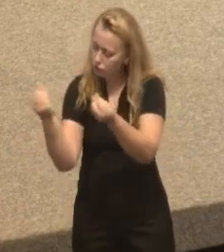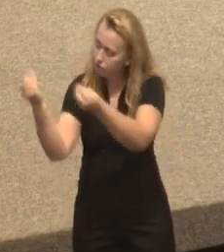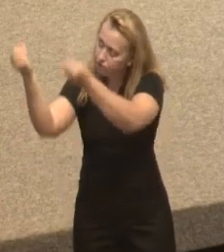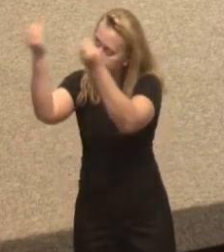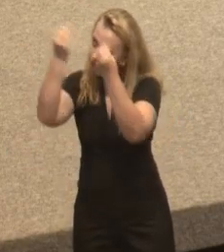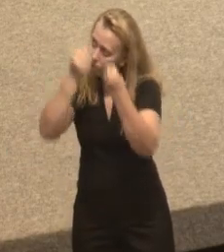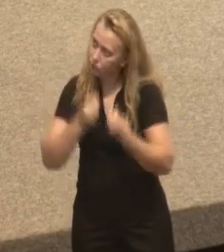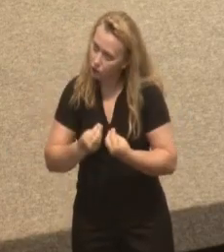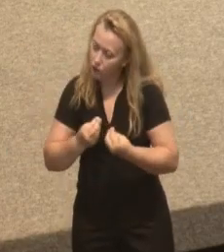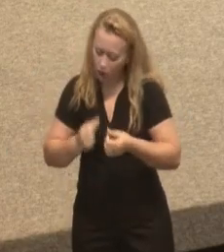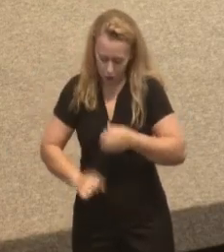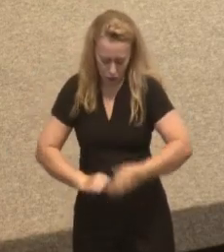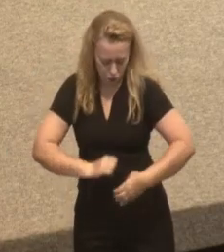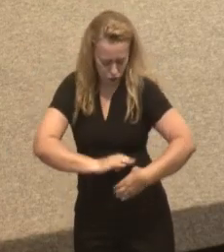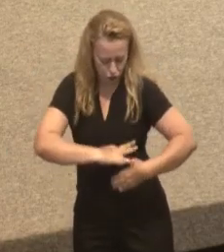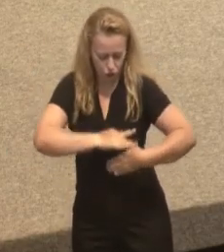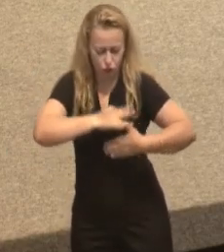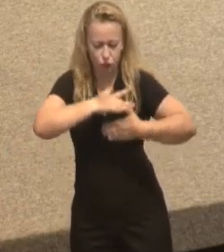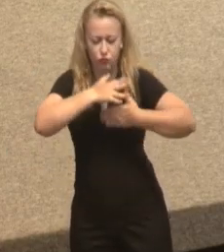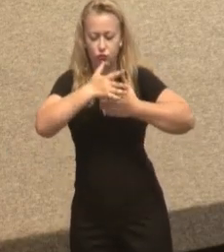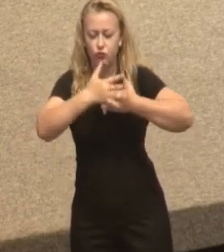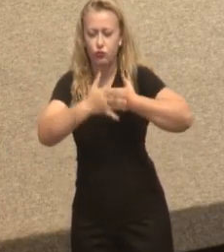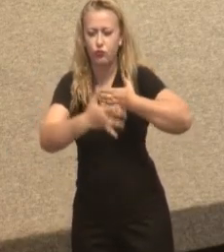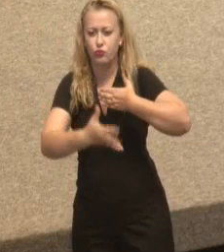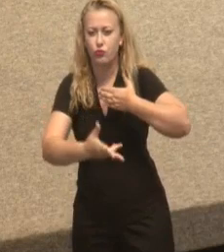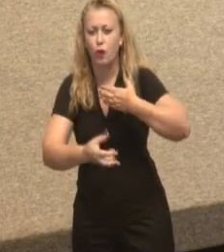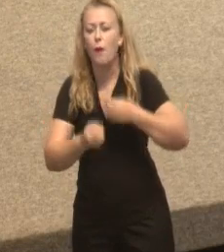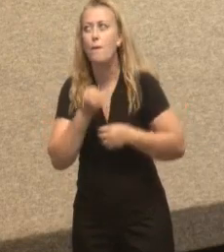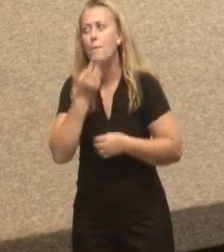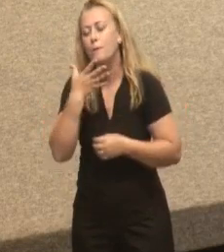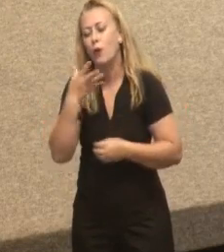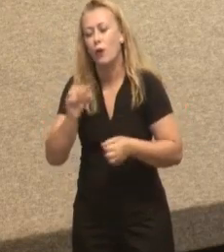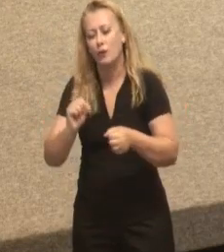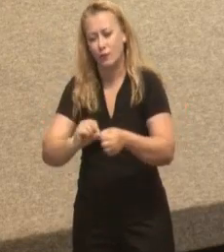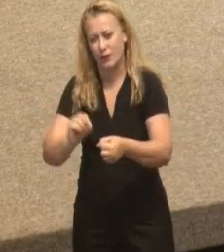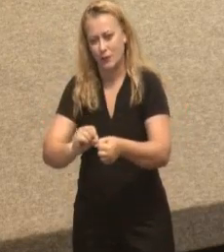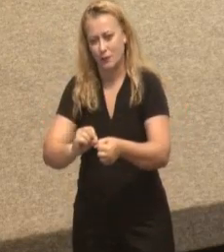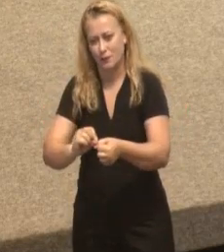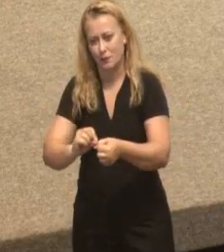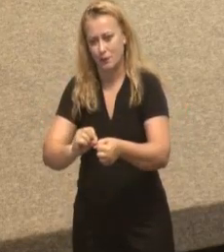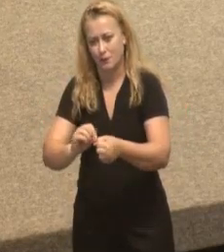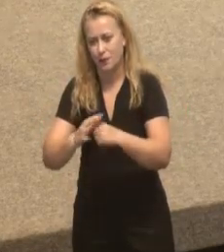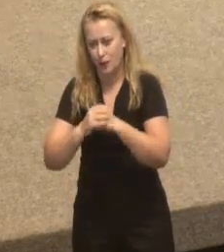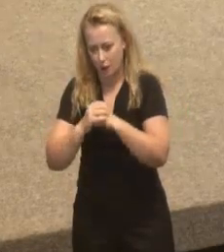vocês transbordem em toda boa obra.